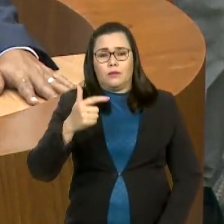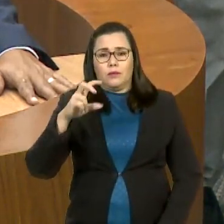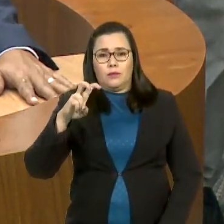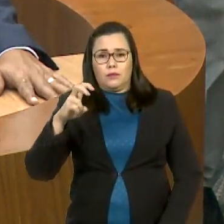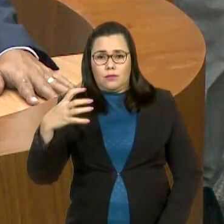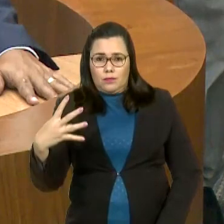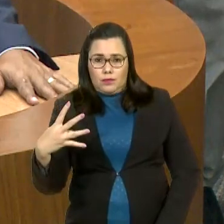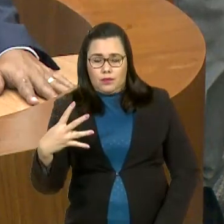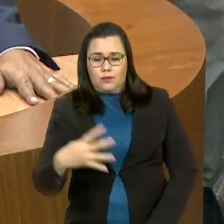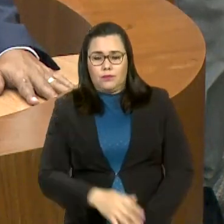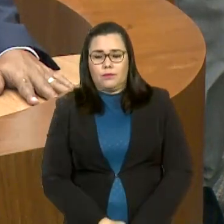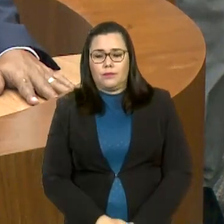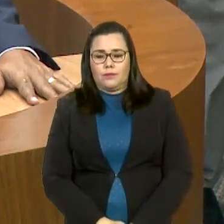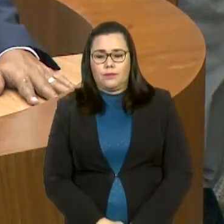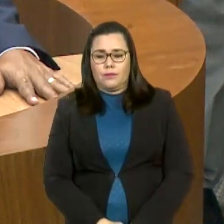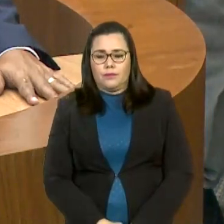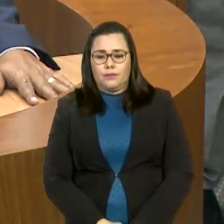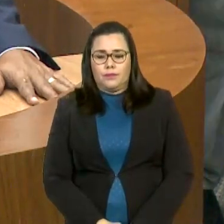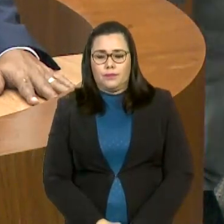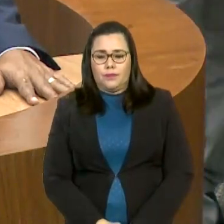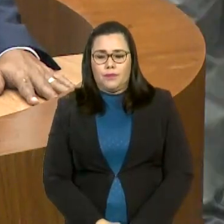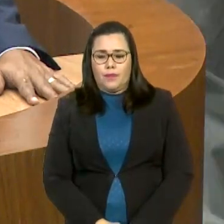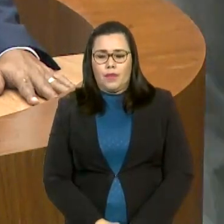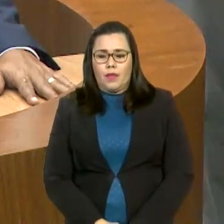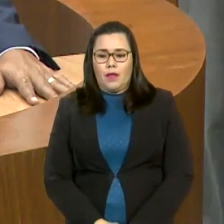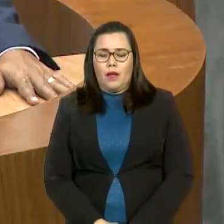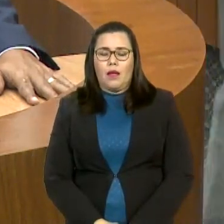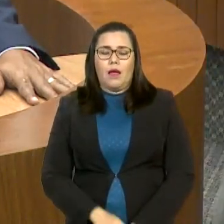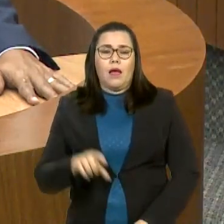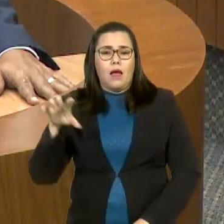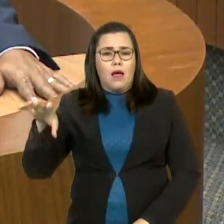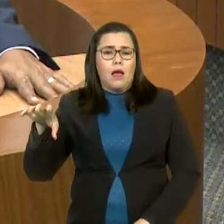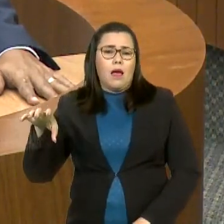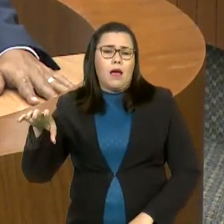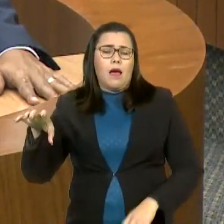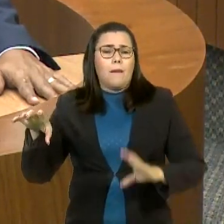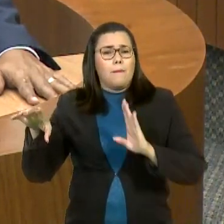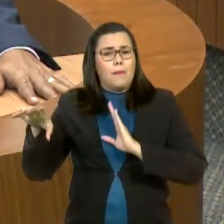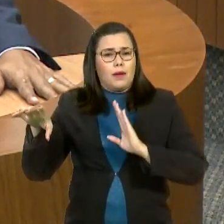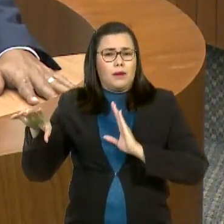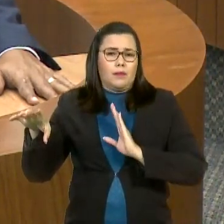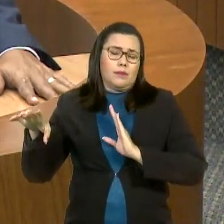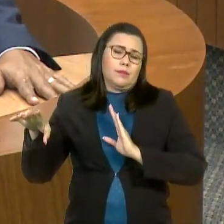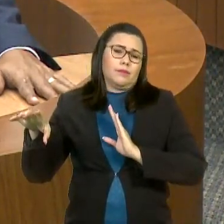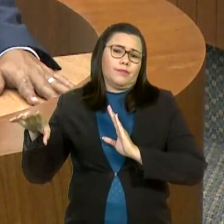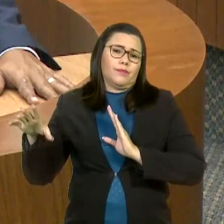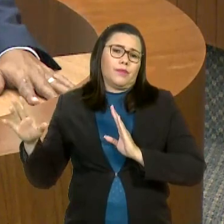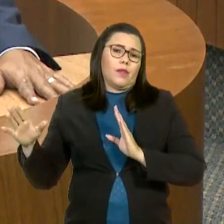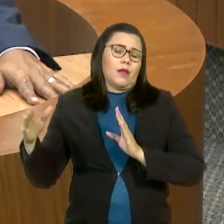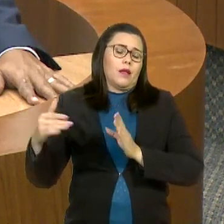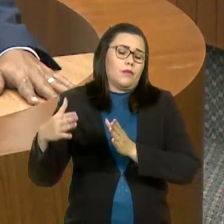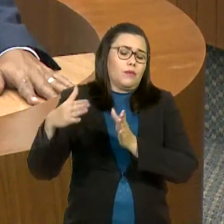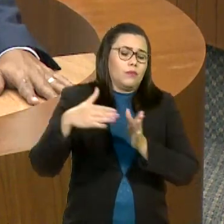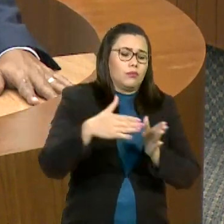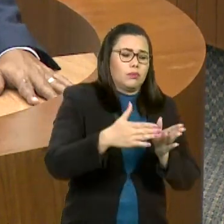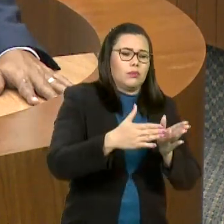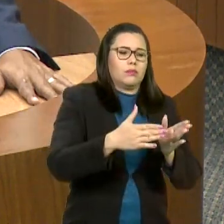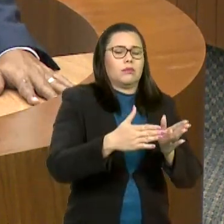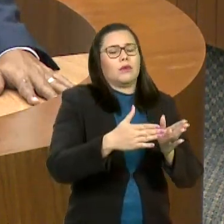MA-254, que liga Bacabal a Lago da Pedra. Uma MA